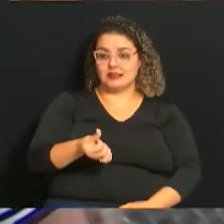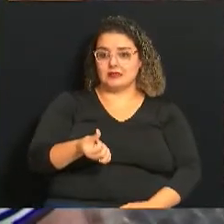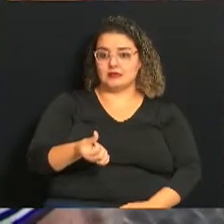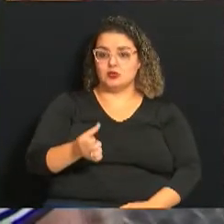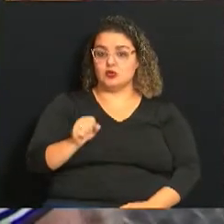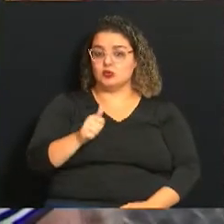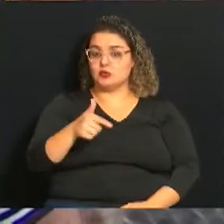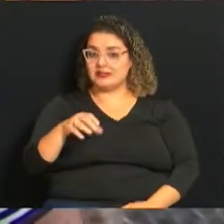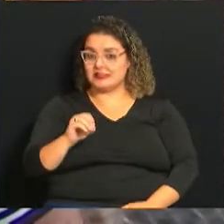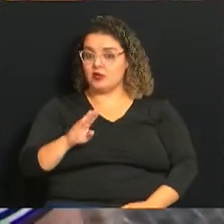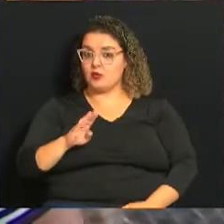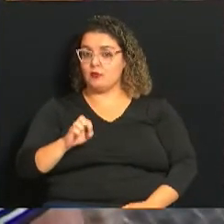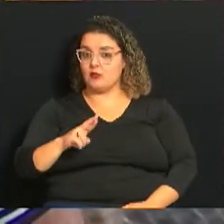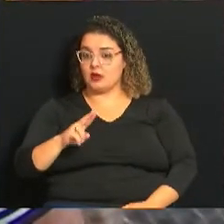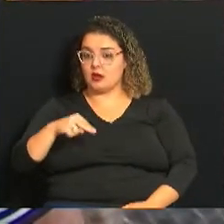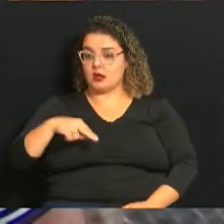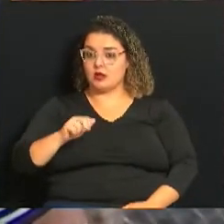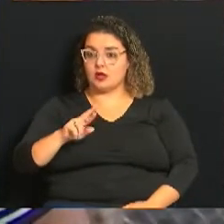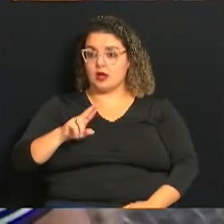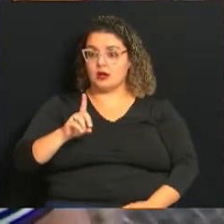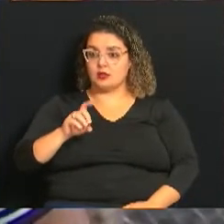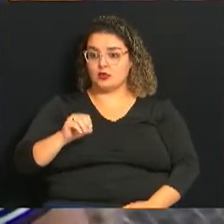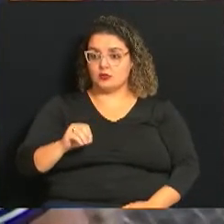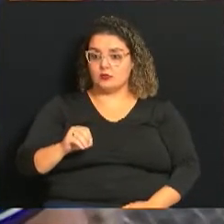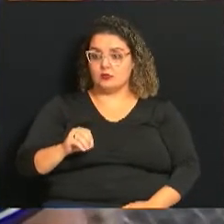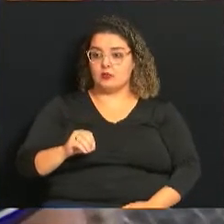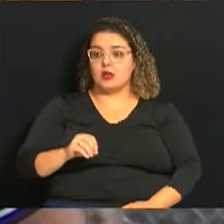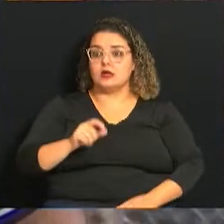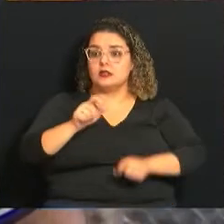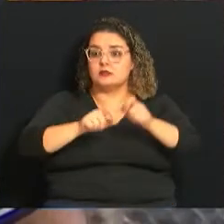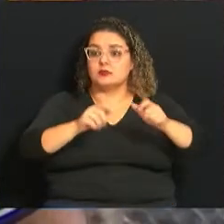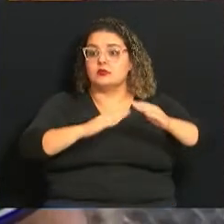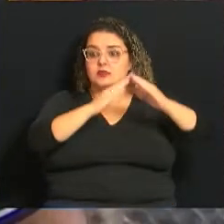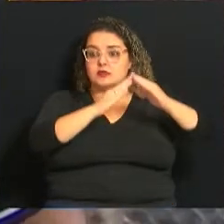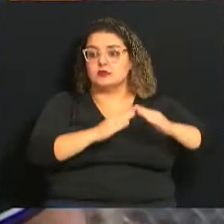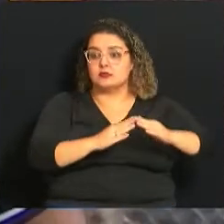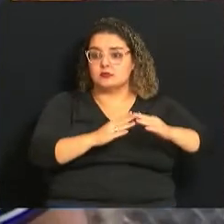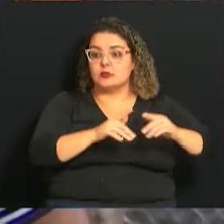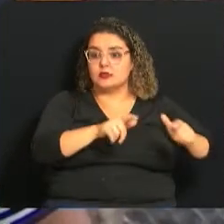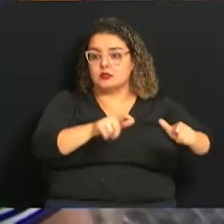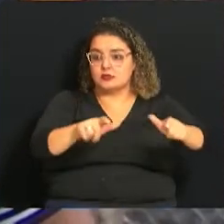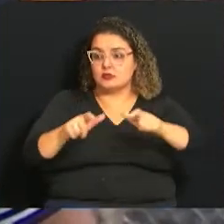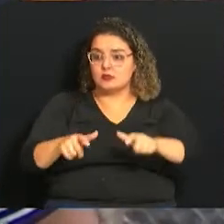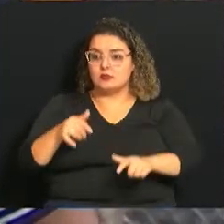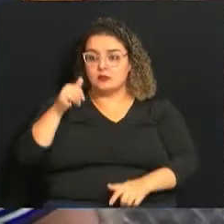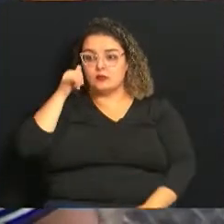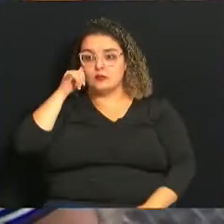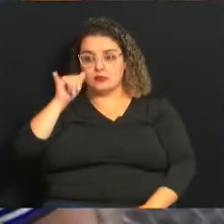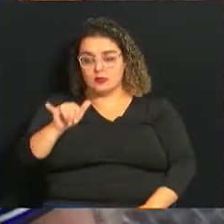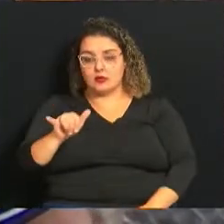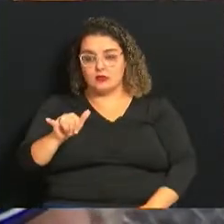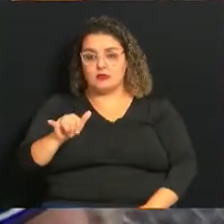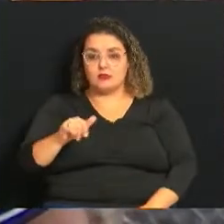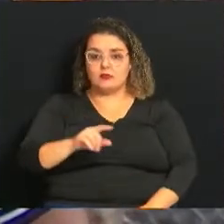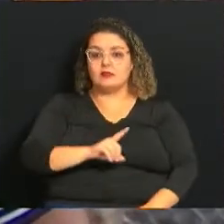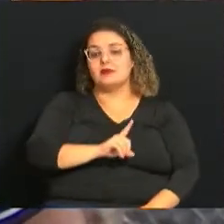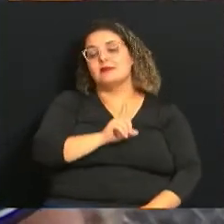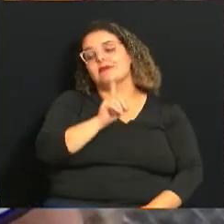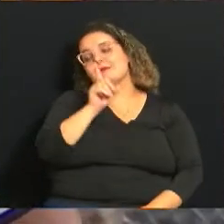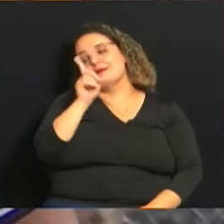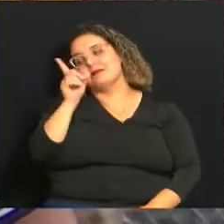que facilitaria o acesso para as pessoas que moram nessa região. Para evitar que eles vão até o centro,